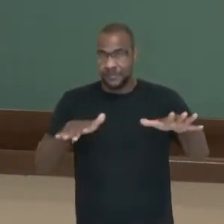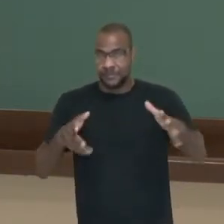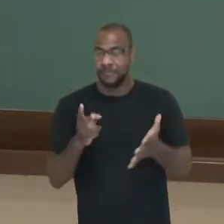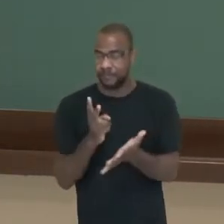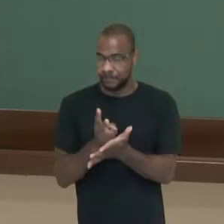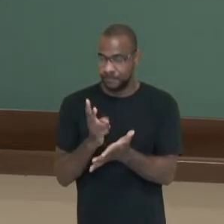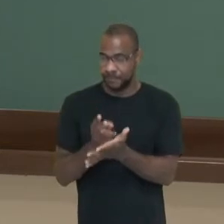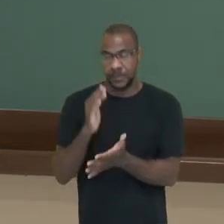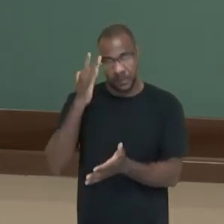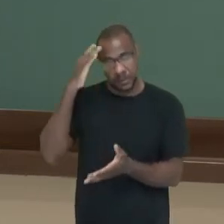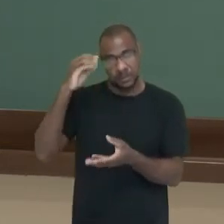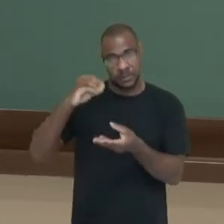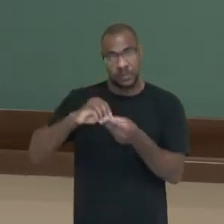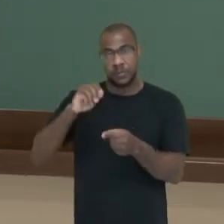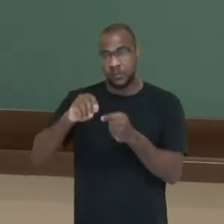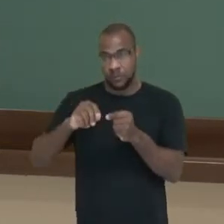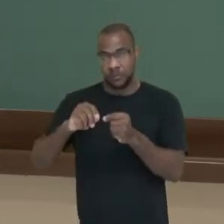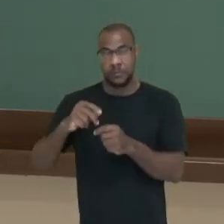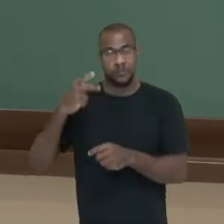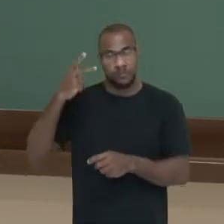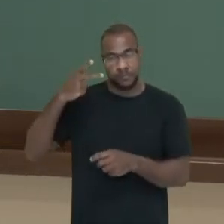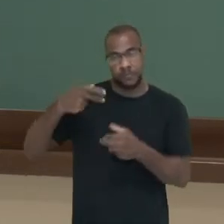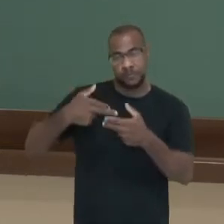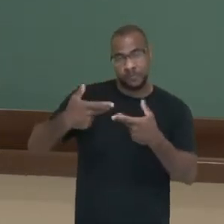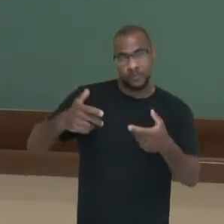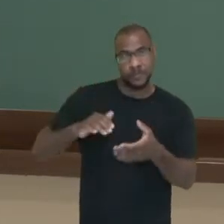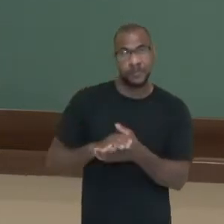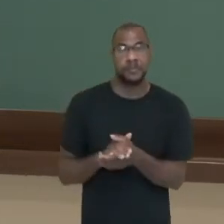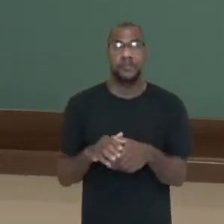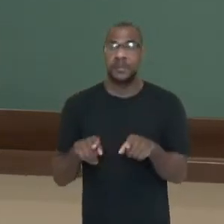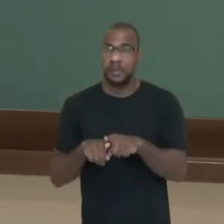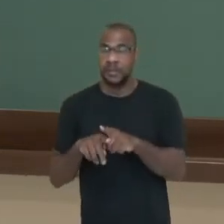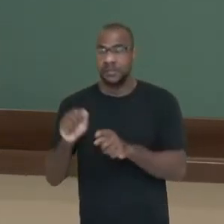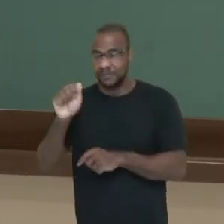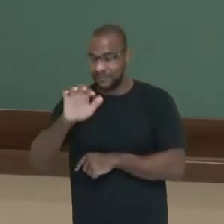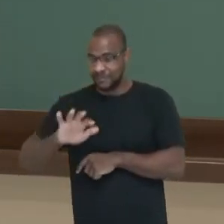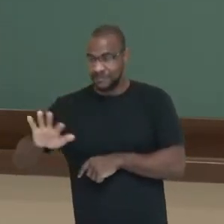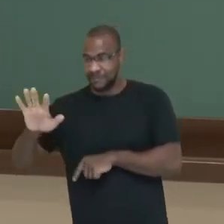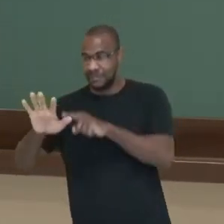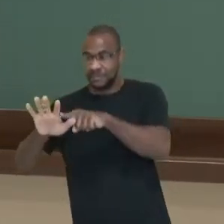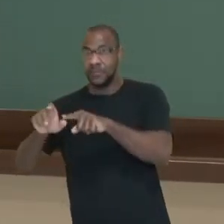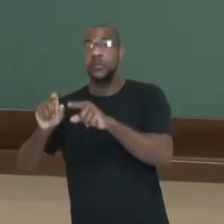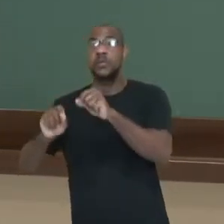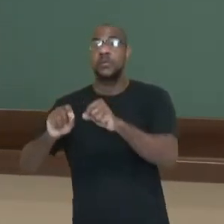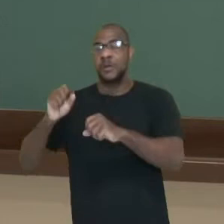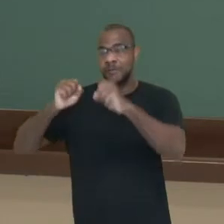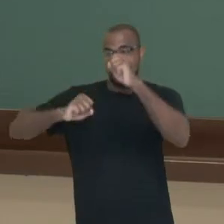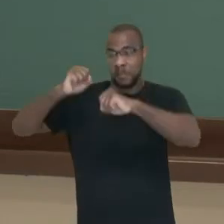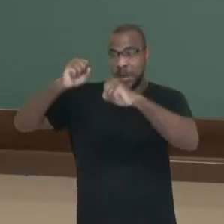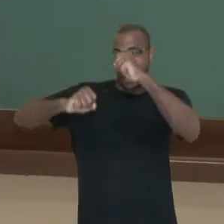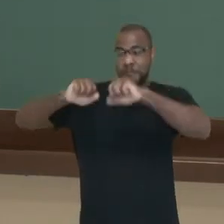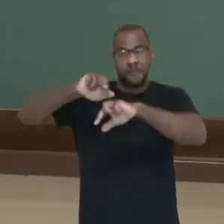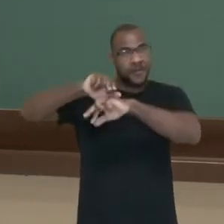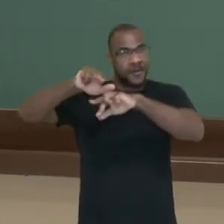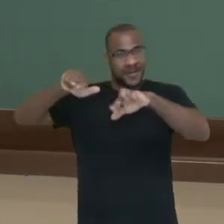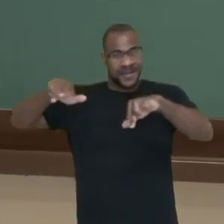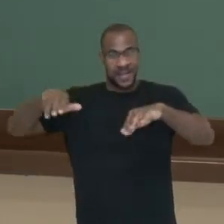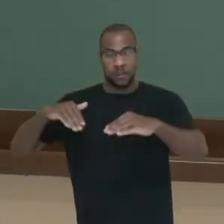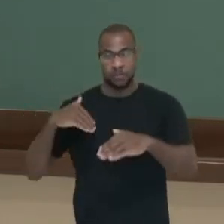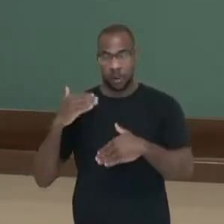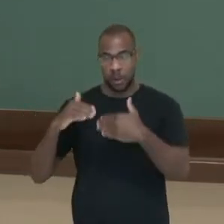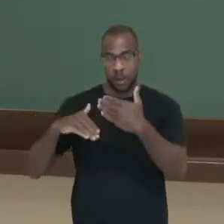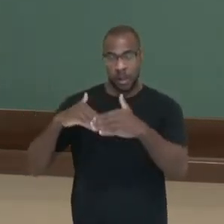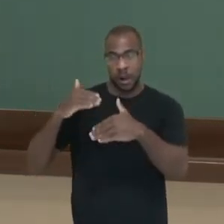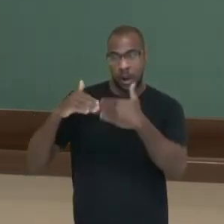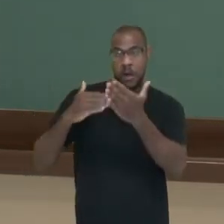continuidade do entendimento geopolítico. Além, obviamente, como tem a imagem aqui, o destaque para o volume grande de empresas que